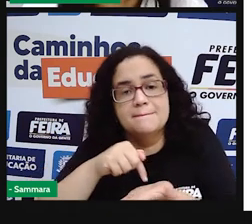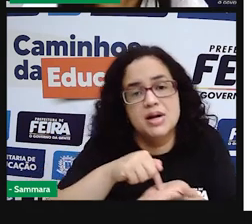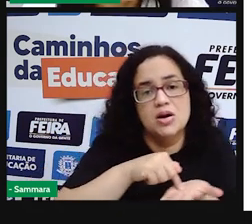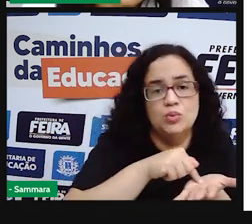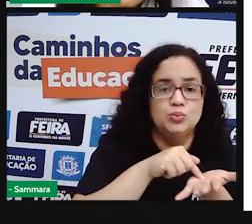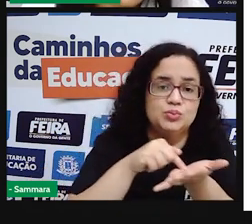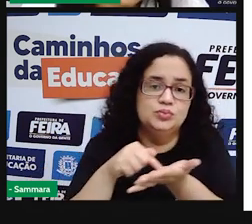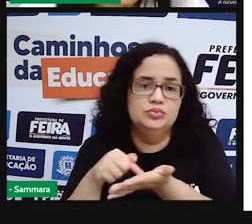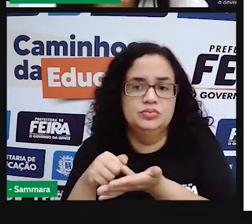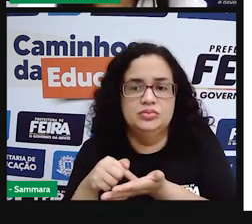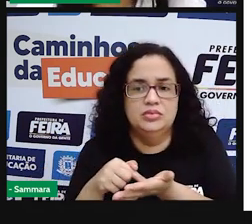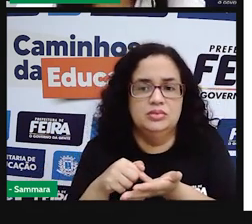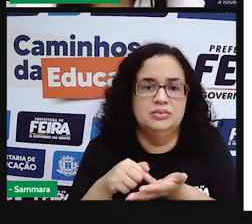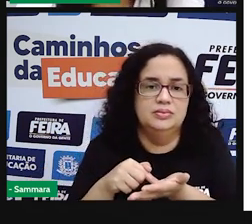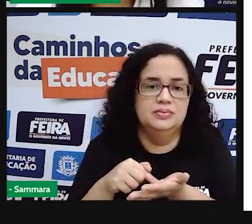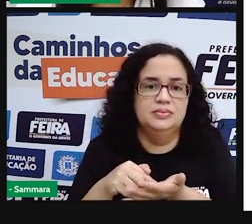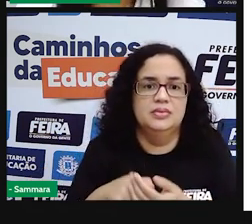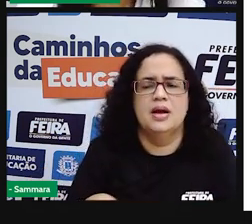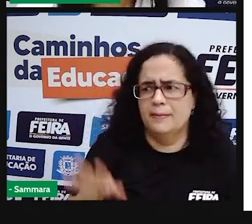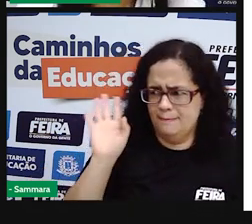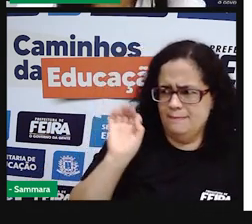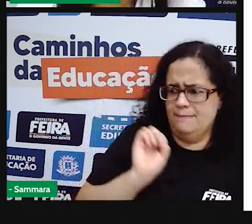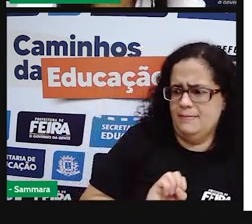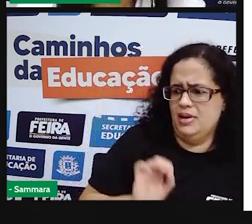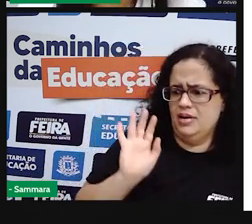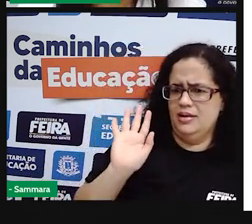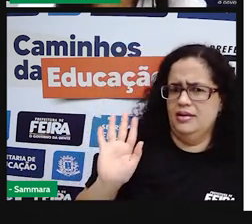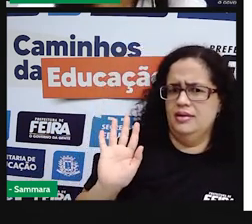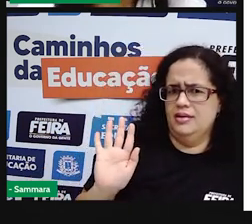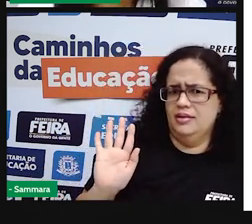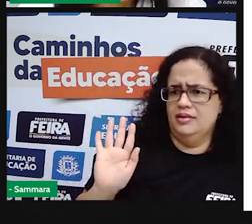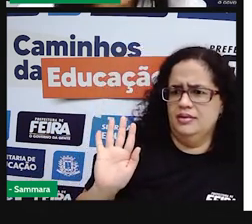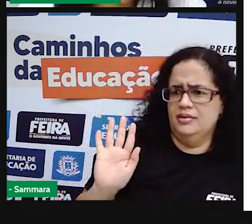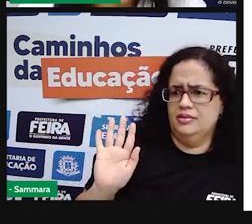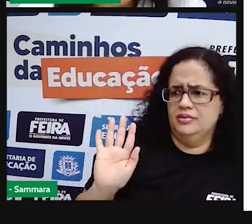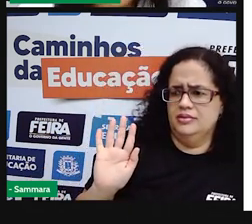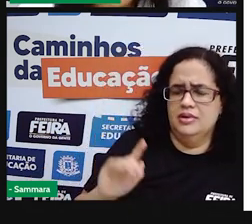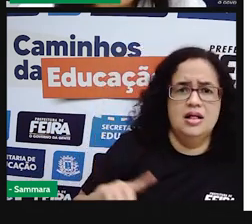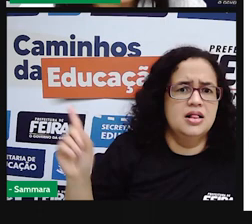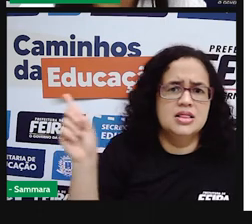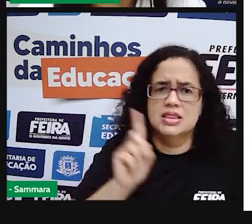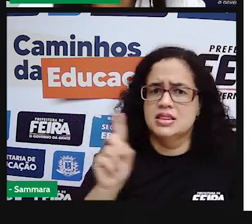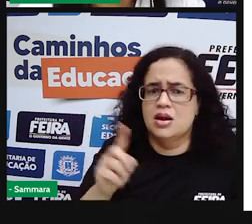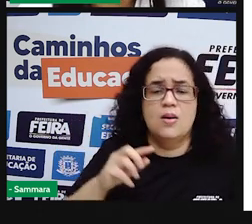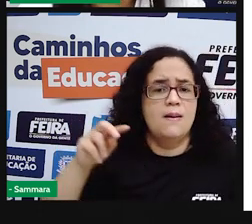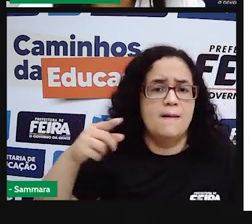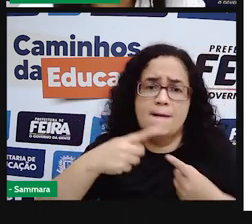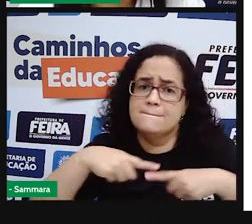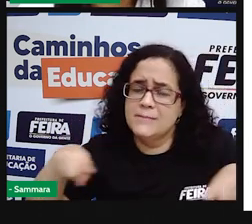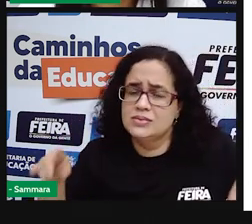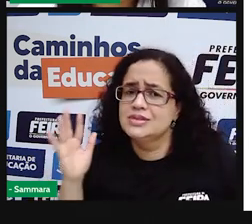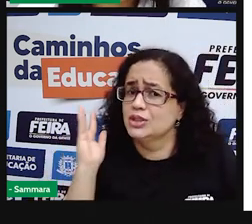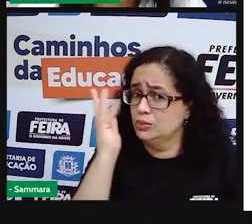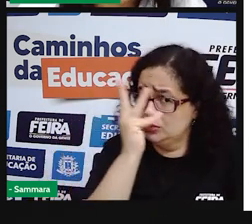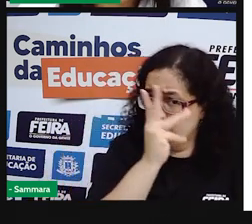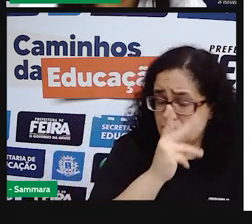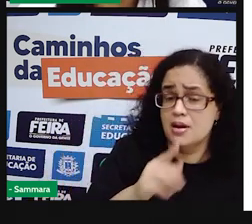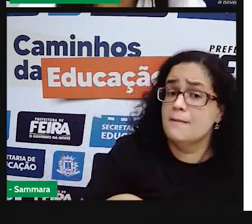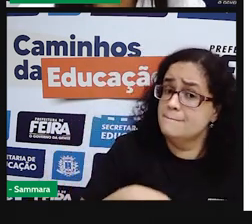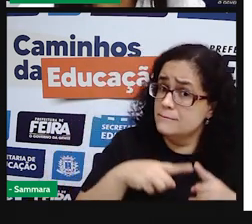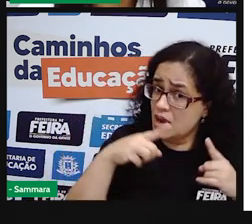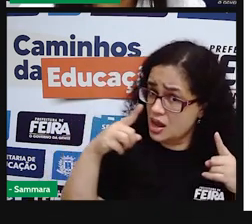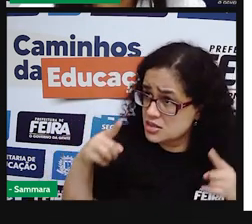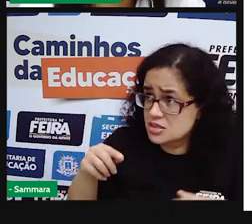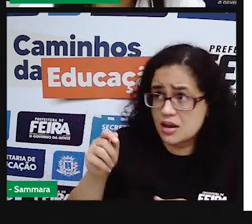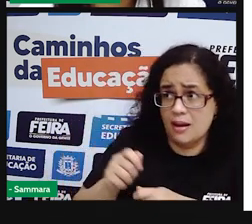mão. Zé Lelé, olha o Chico falando, a música é muito bonitinha, mas soltar balão